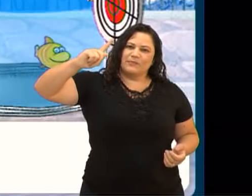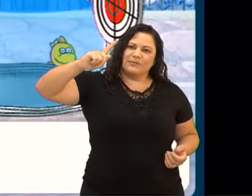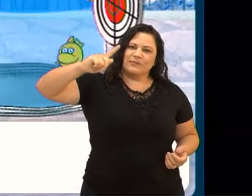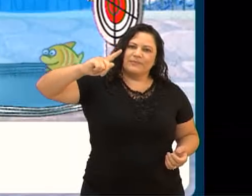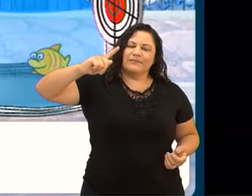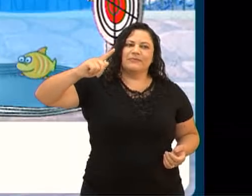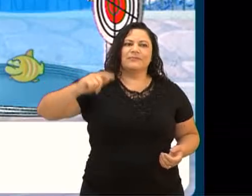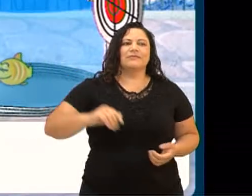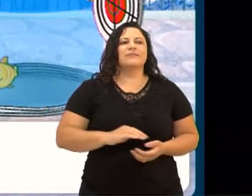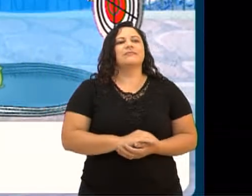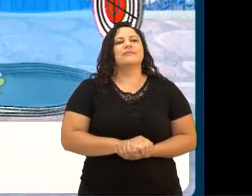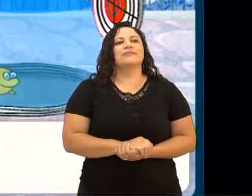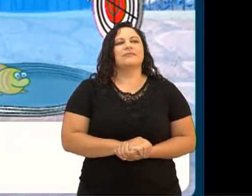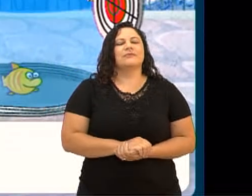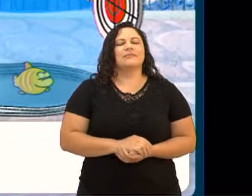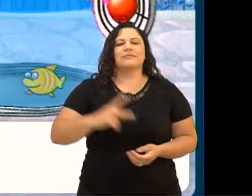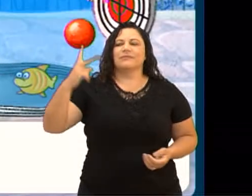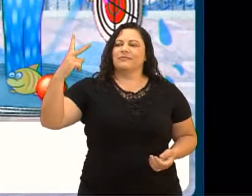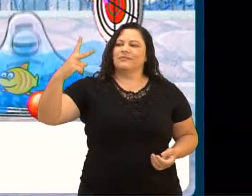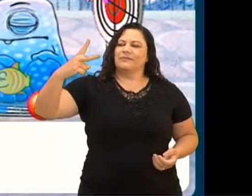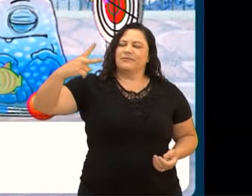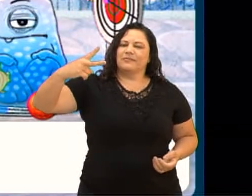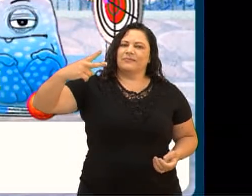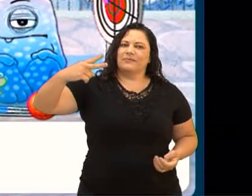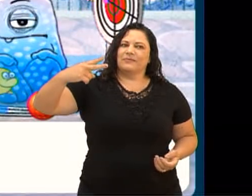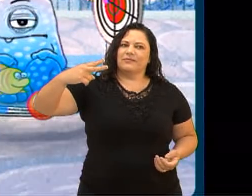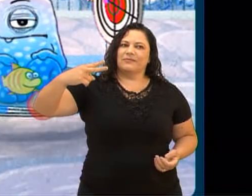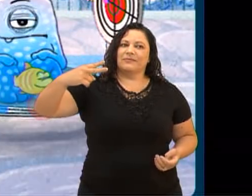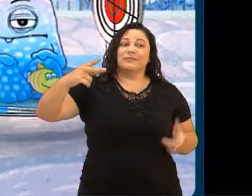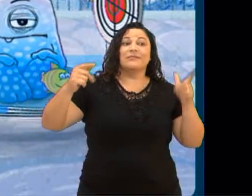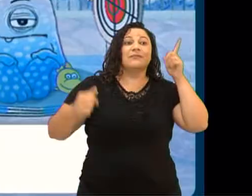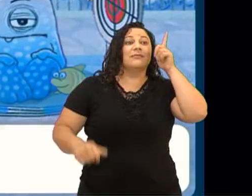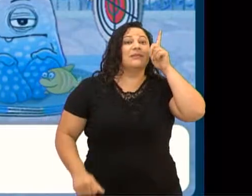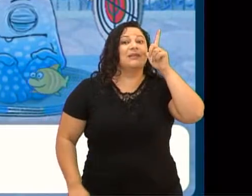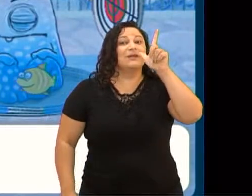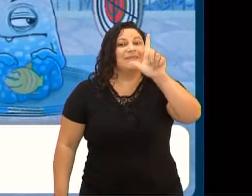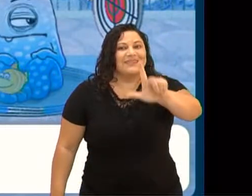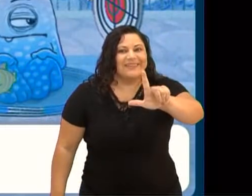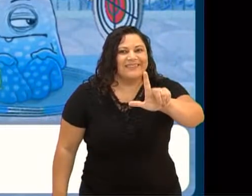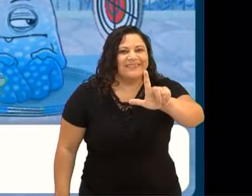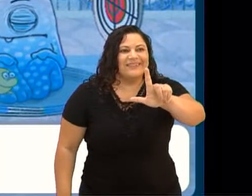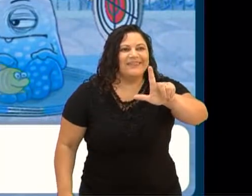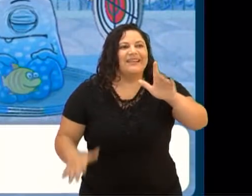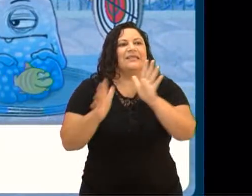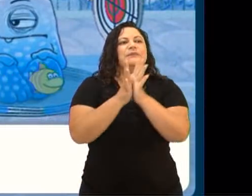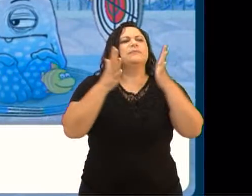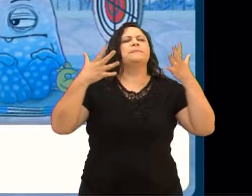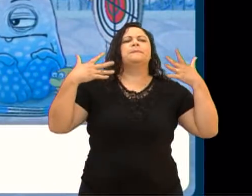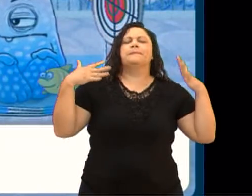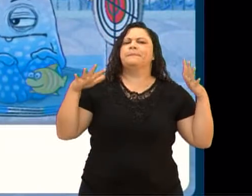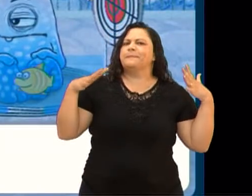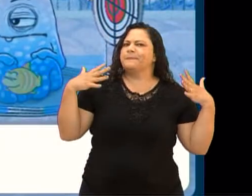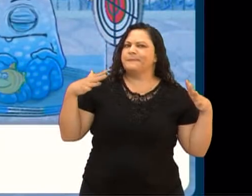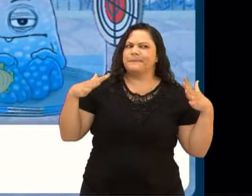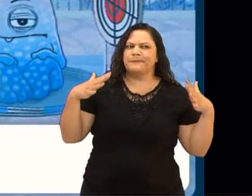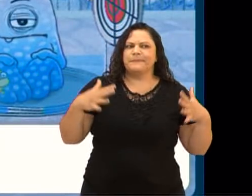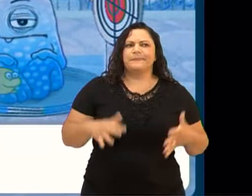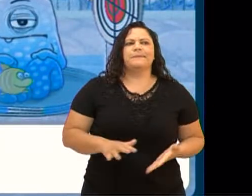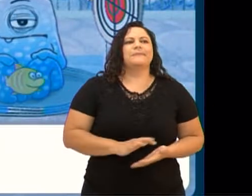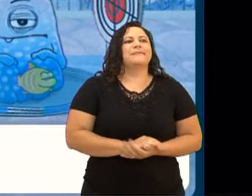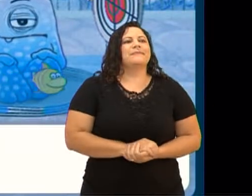menor. Agora vamos tentar novamente. Isso, acertamos o alvo, nosso bichinho caiu lá na água. Olhem aqui